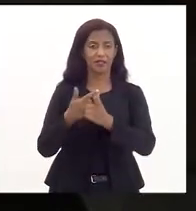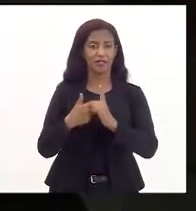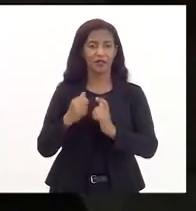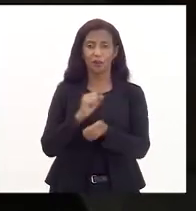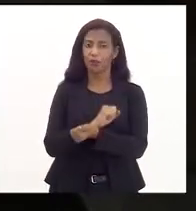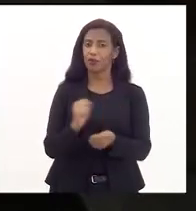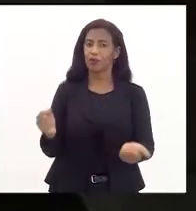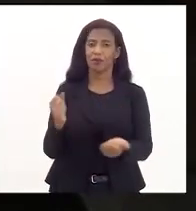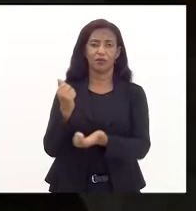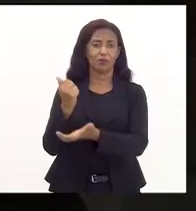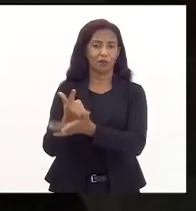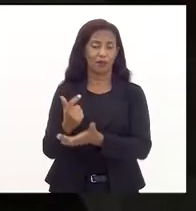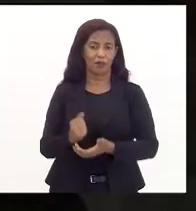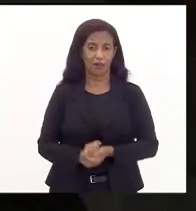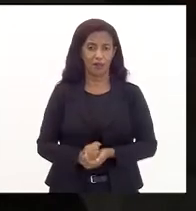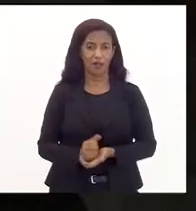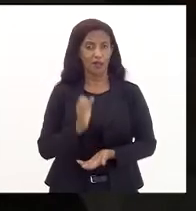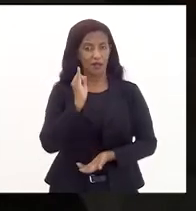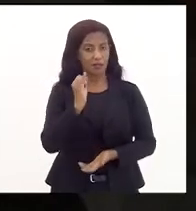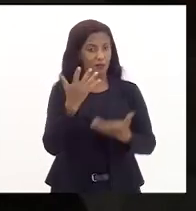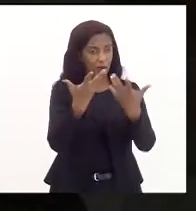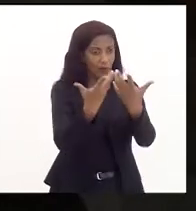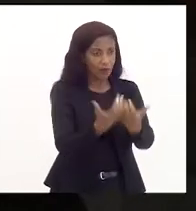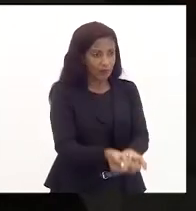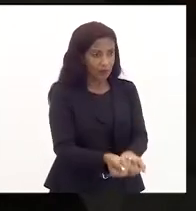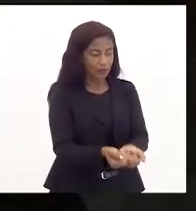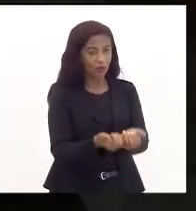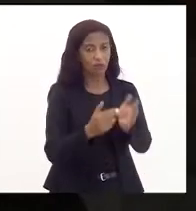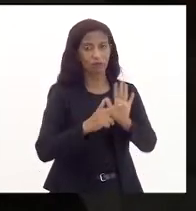impagável. Se eu não entro no regime,